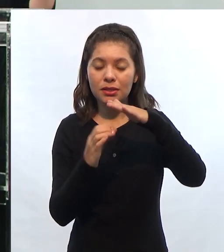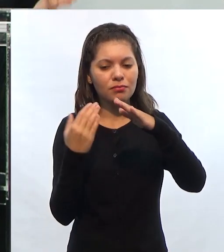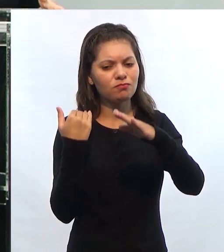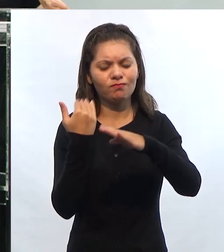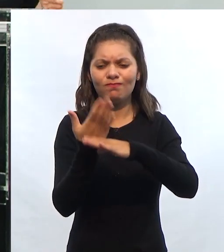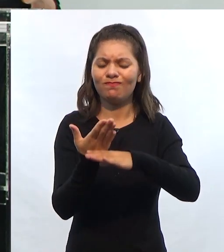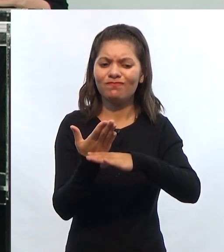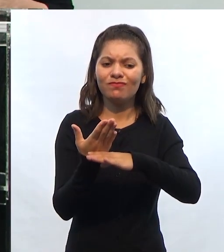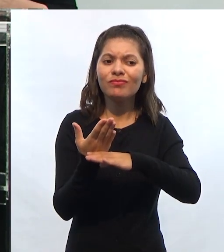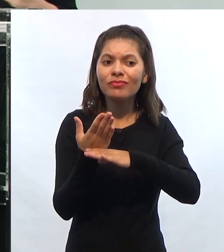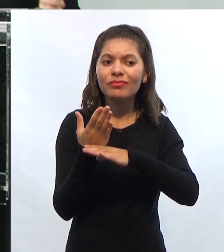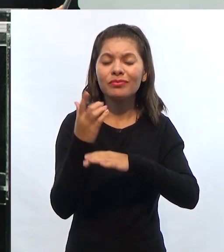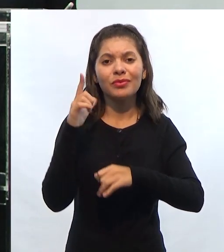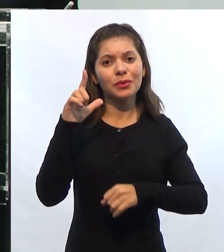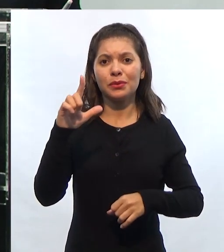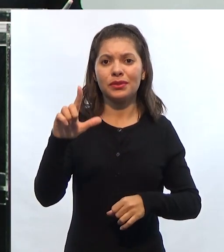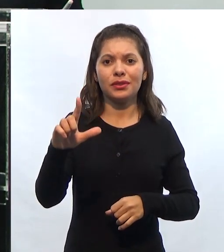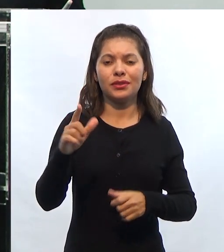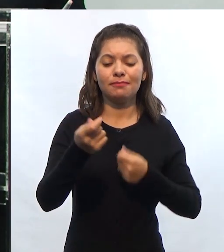empresa não controla.